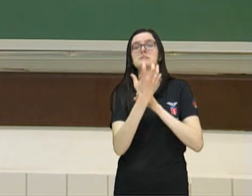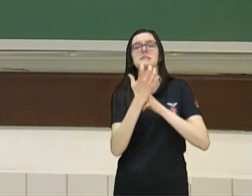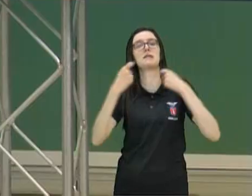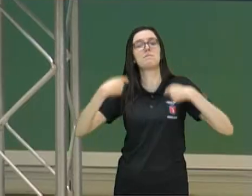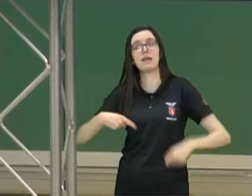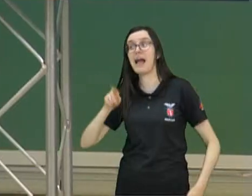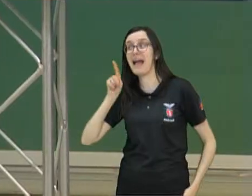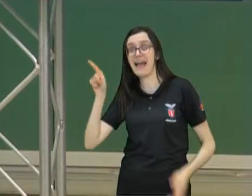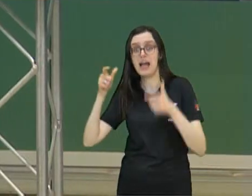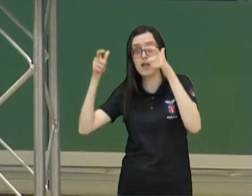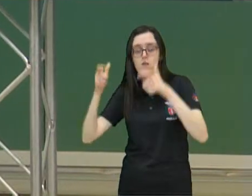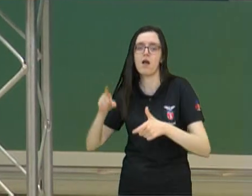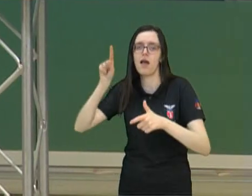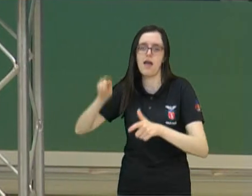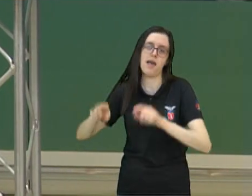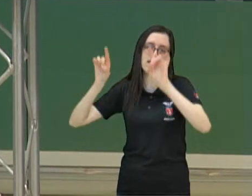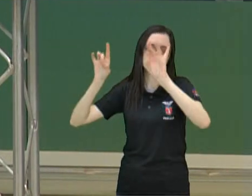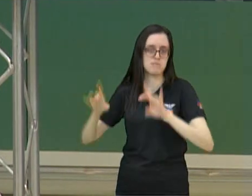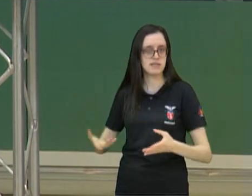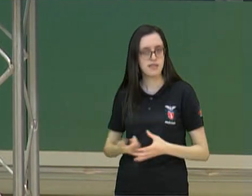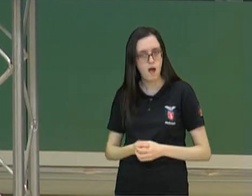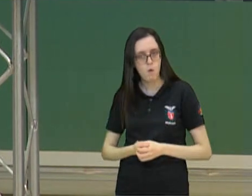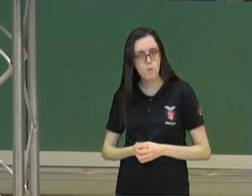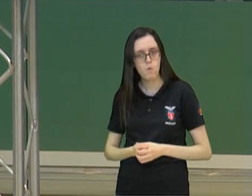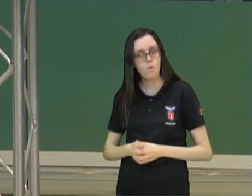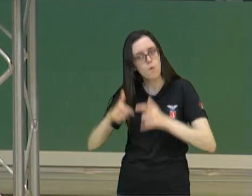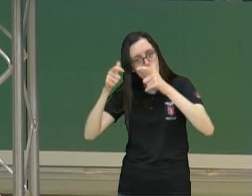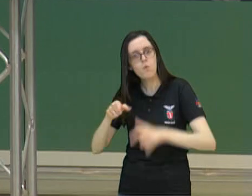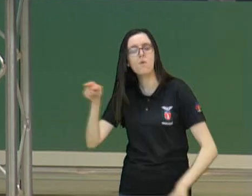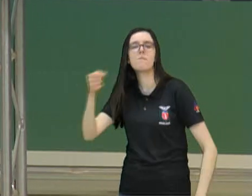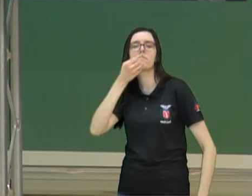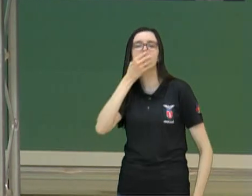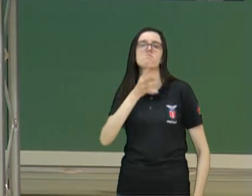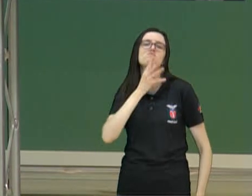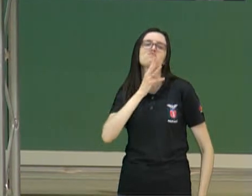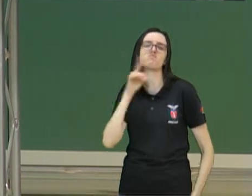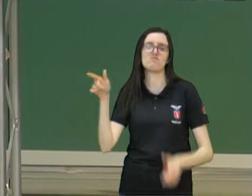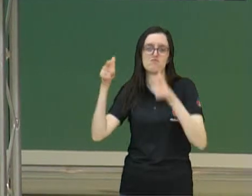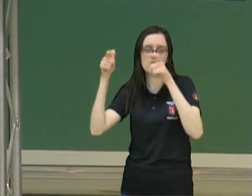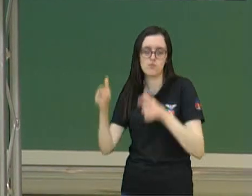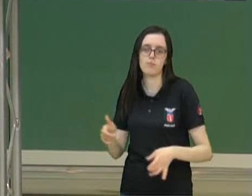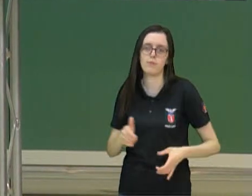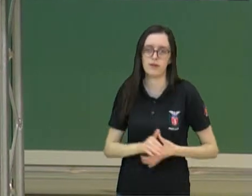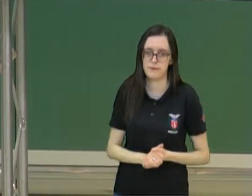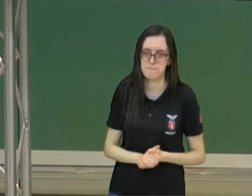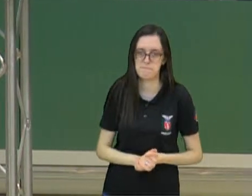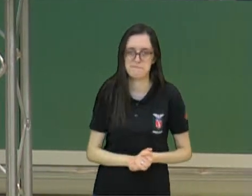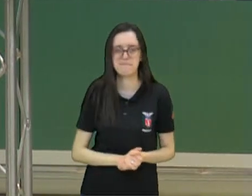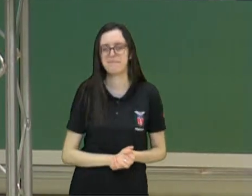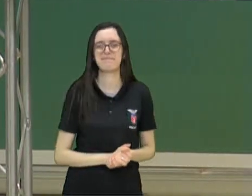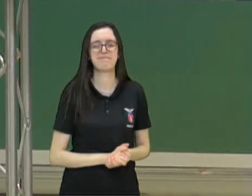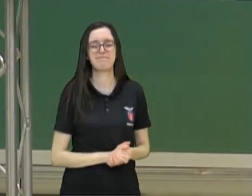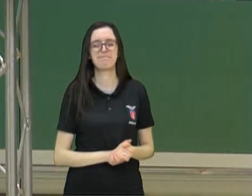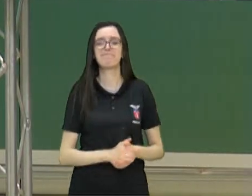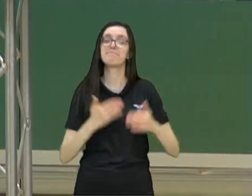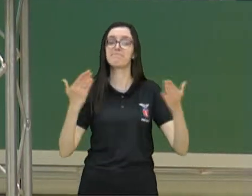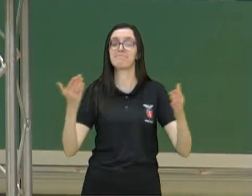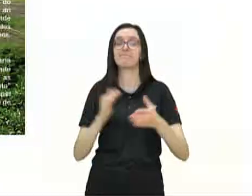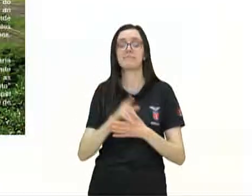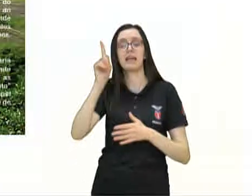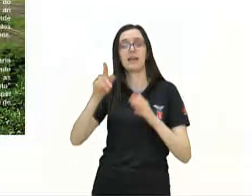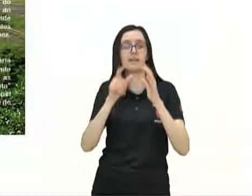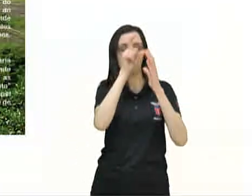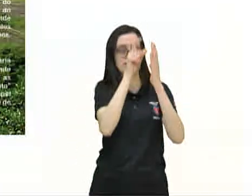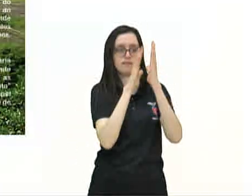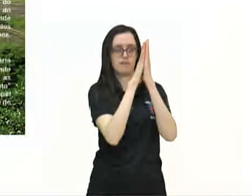que aquele lugar é especial, que vale a pena eu conhecer aquele local. Aqui, ó, é o